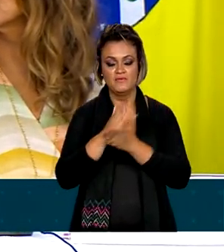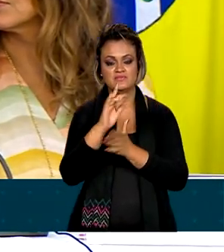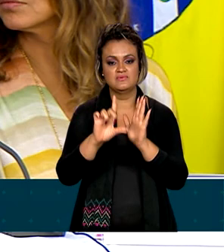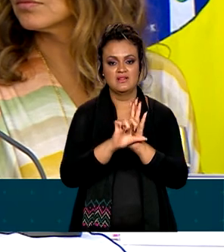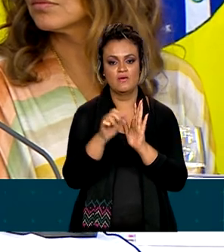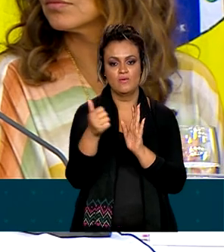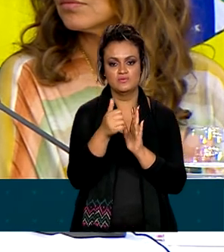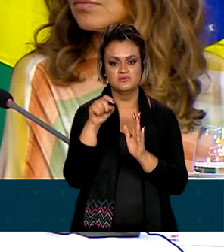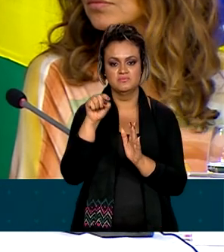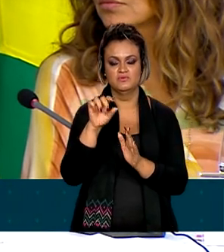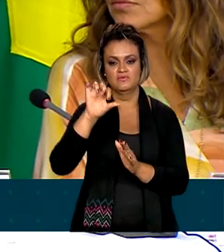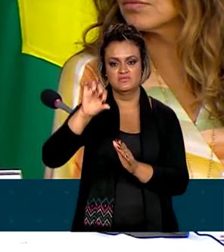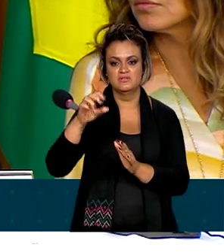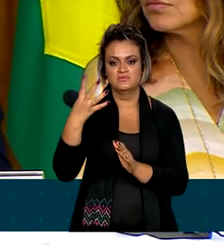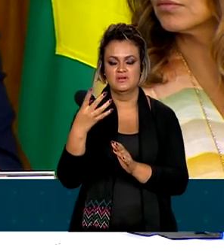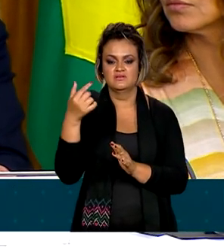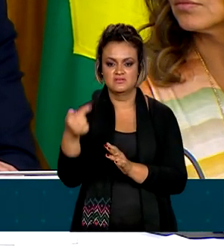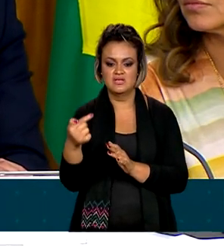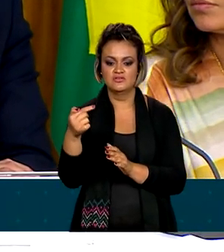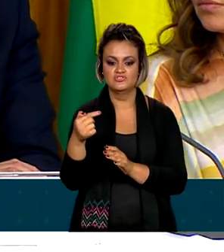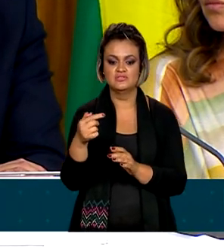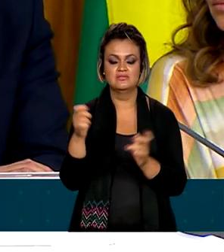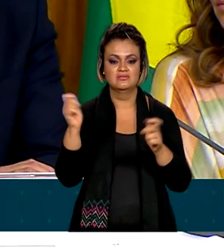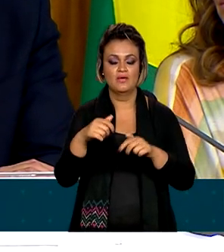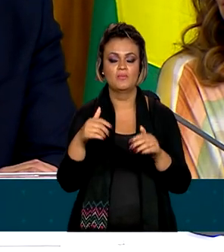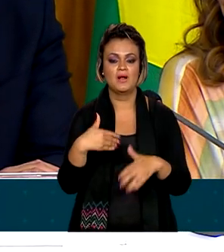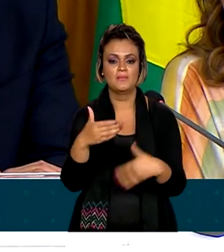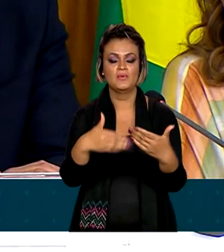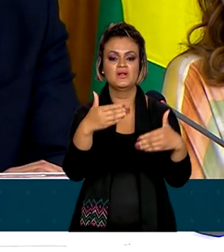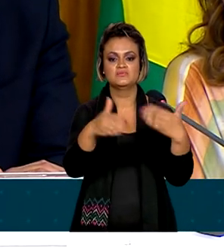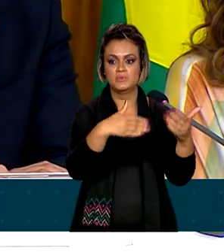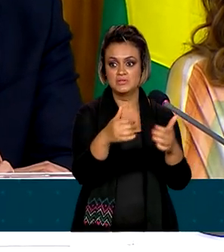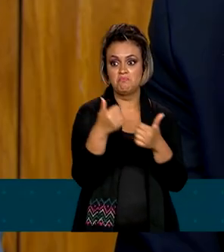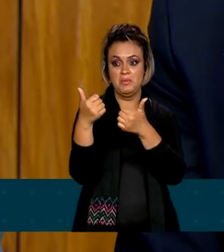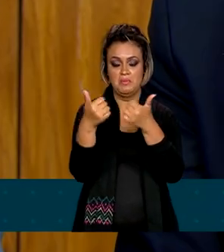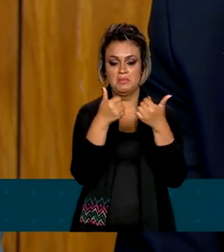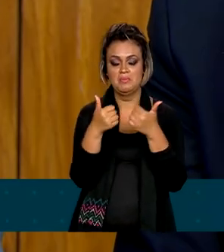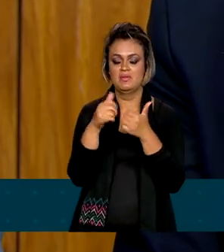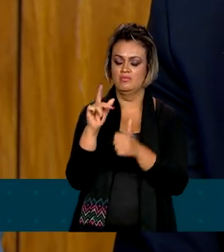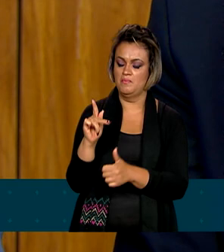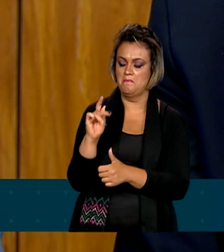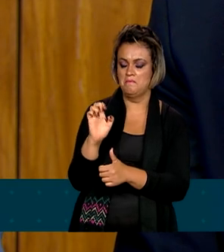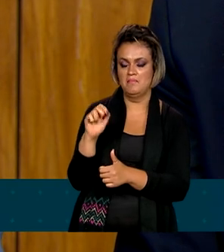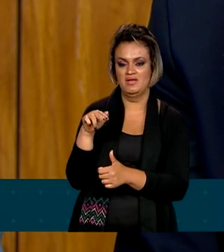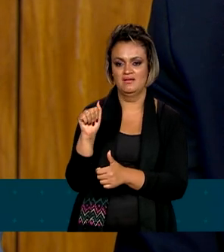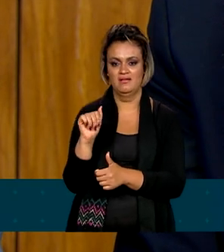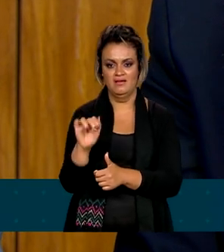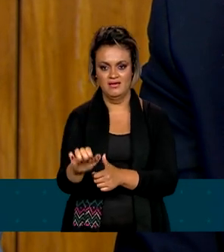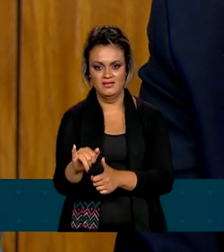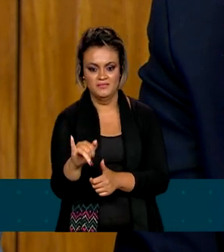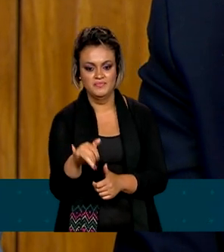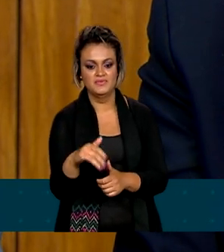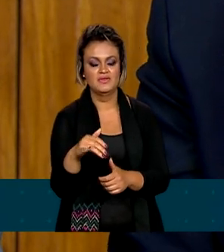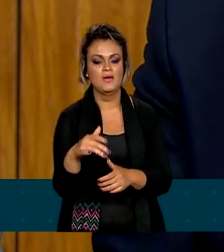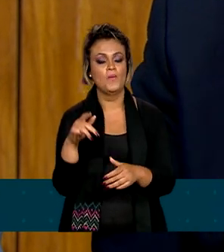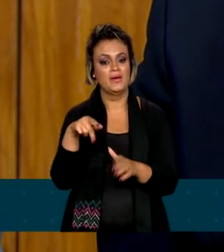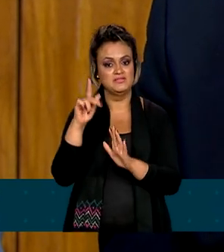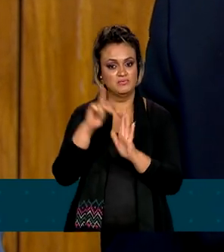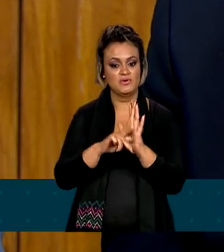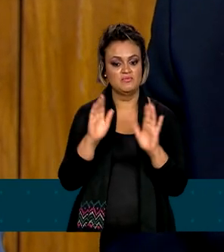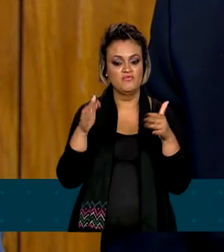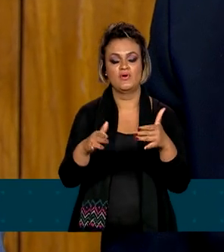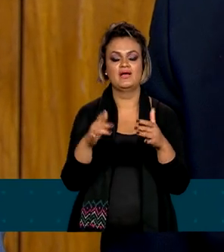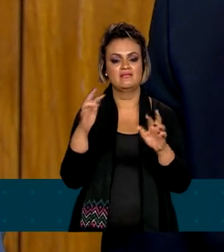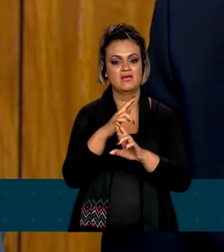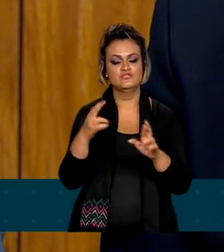Lei 11.947 trouxe avanços significativos para o PNAE, a extensão do programa para toda